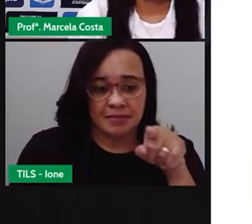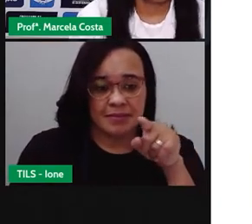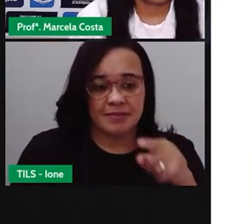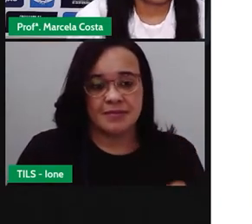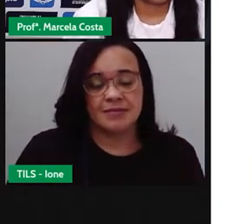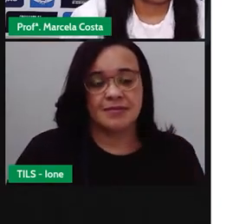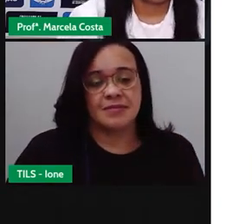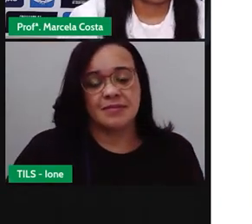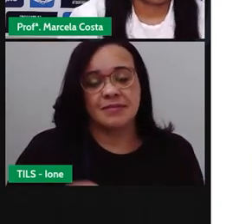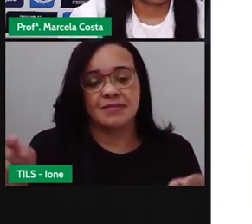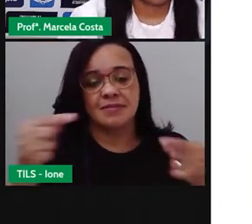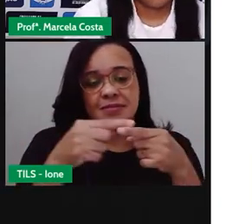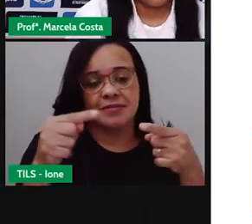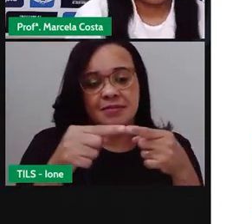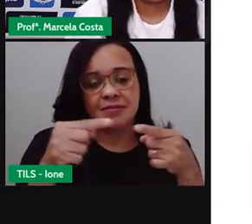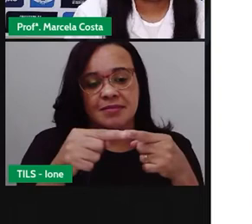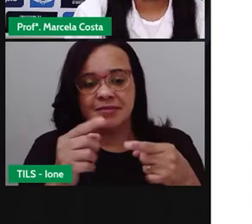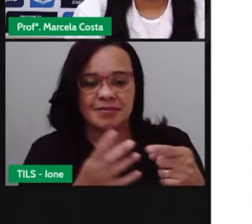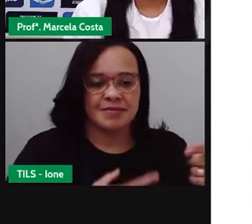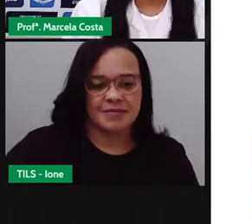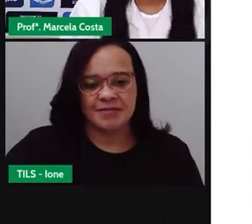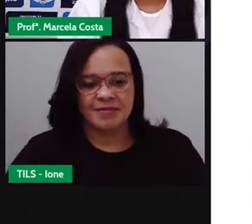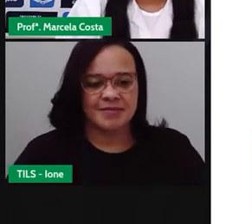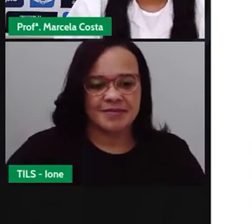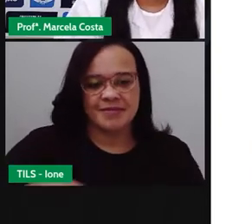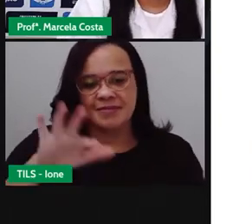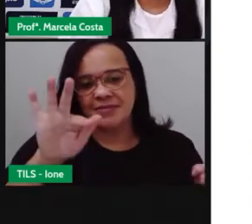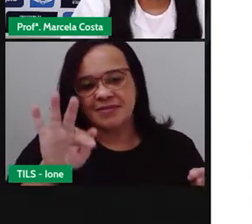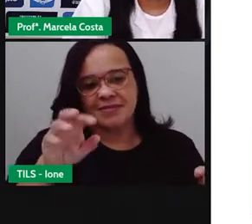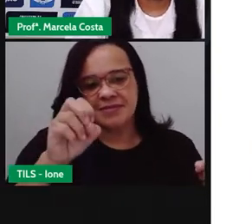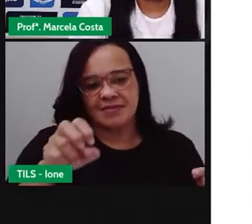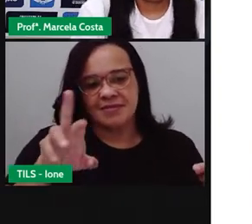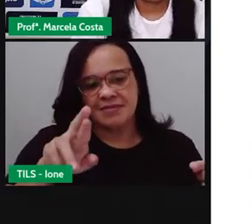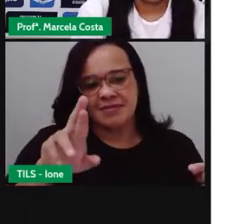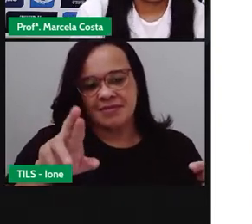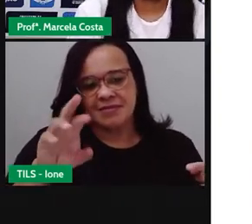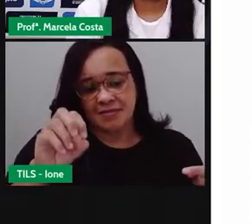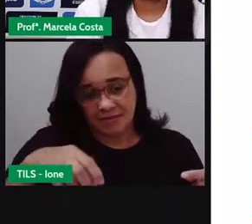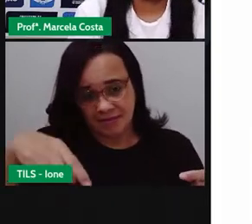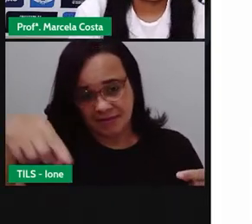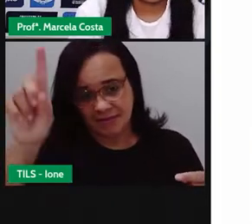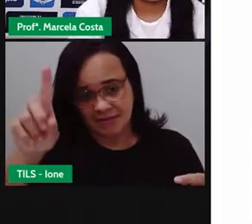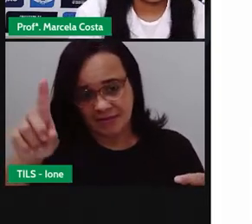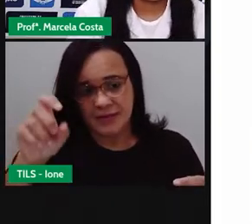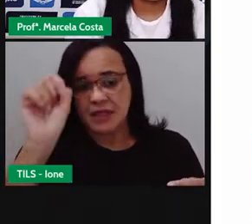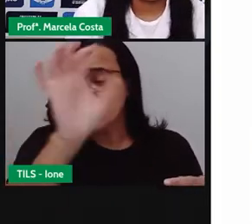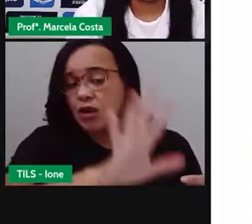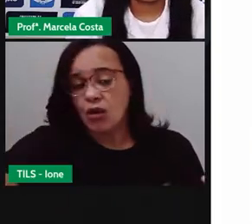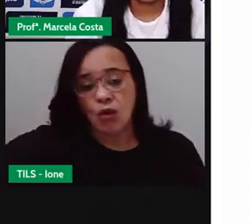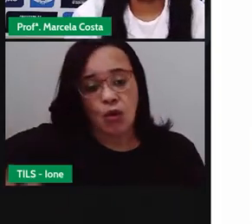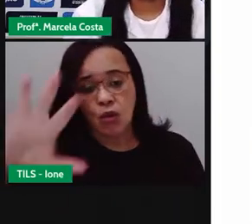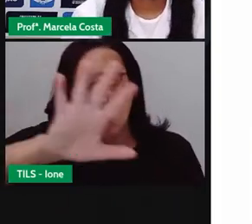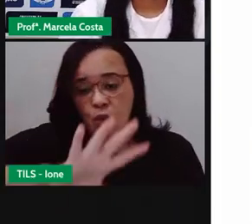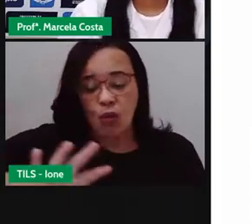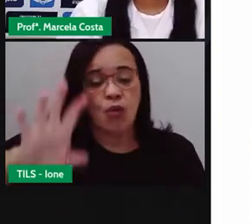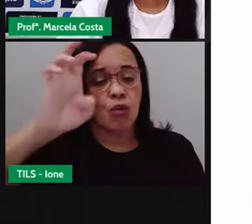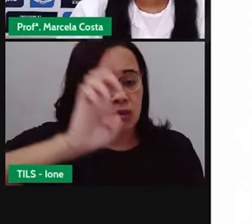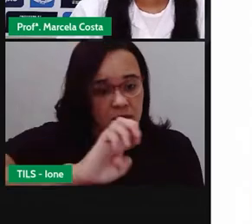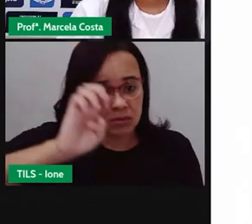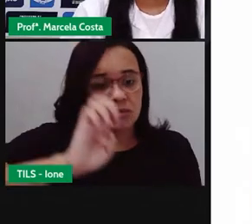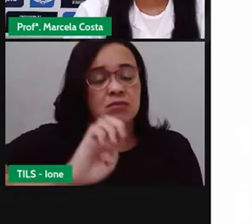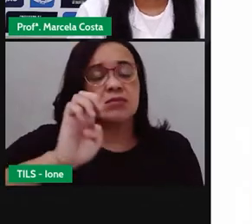Então, a gente vai ver também o forró, é muito forte em quase todos os estados da região Nordeste,